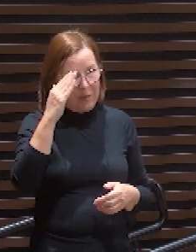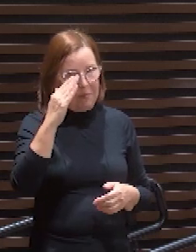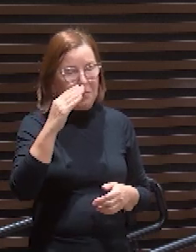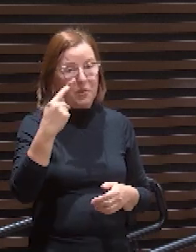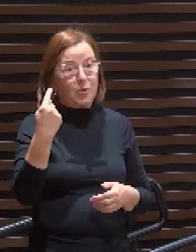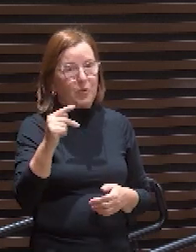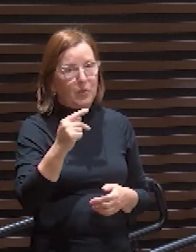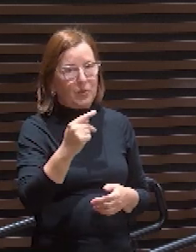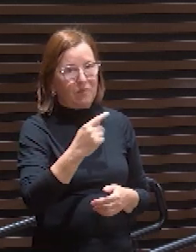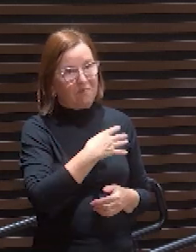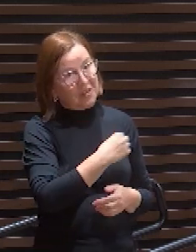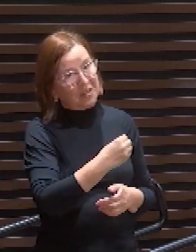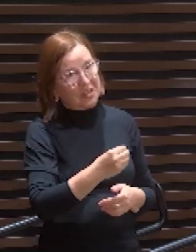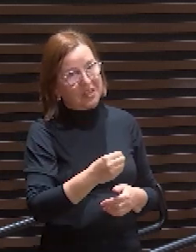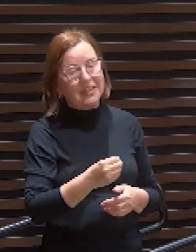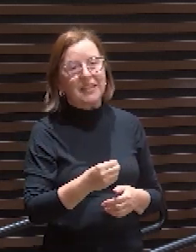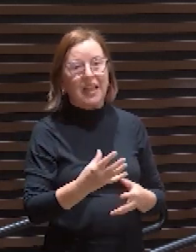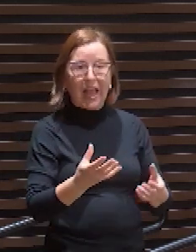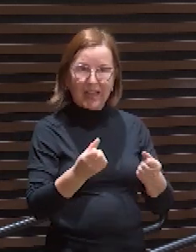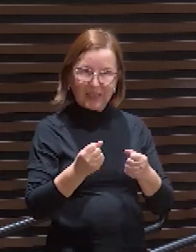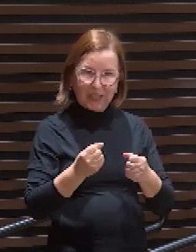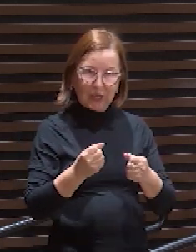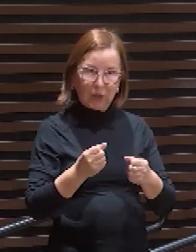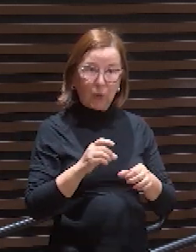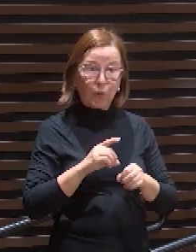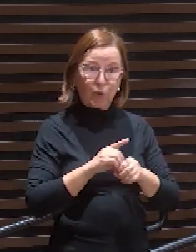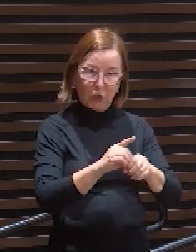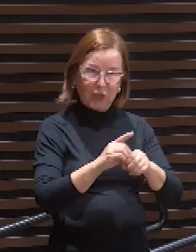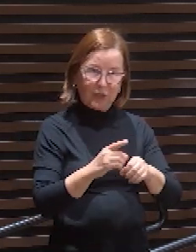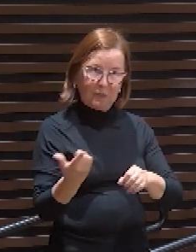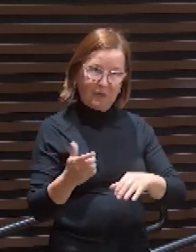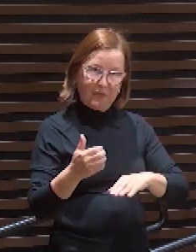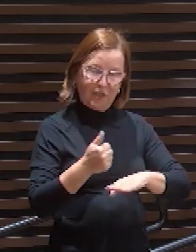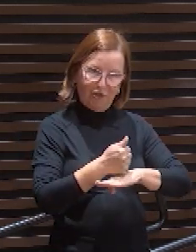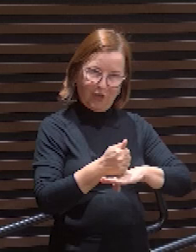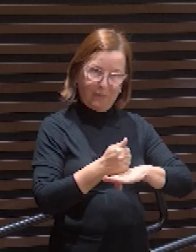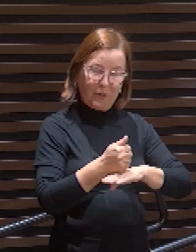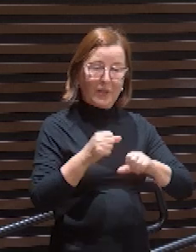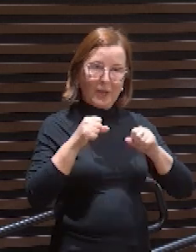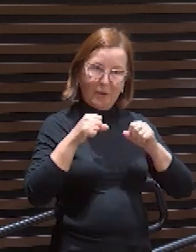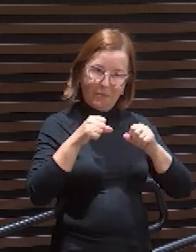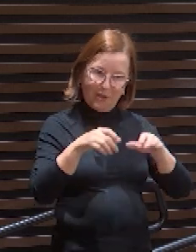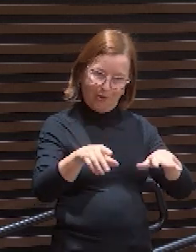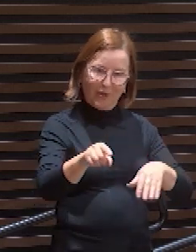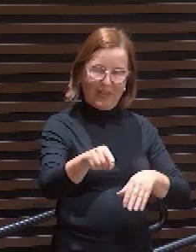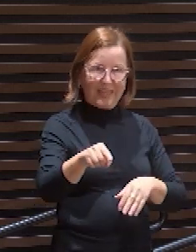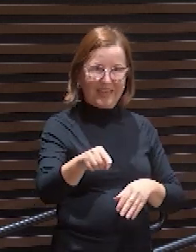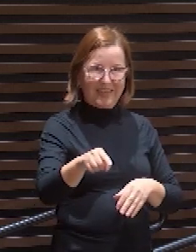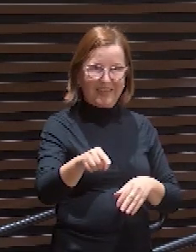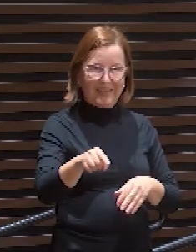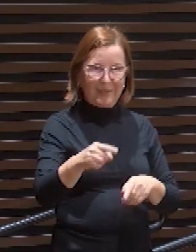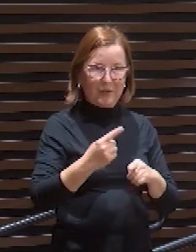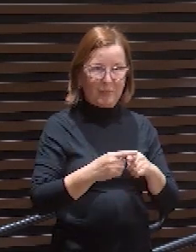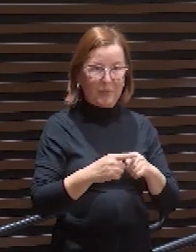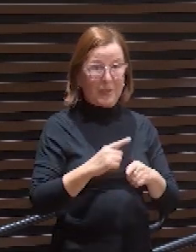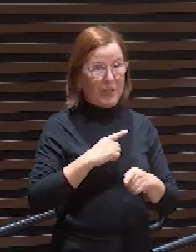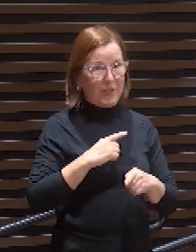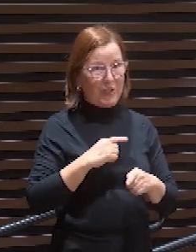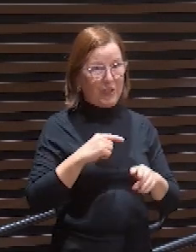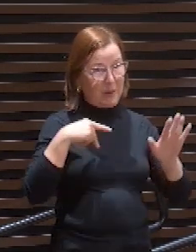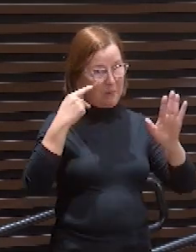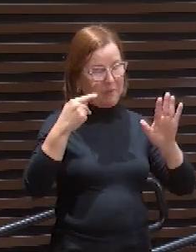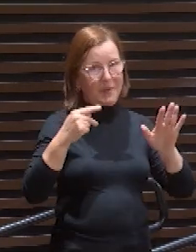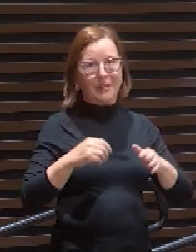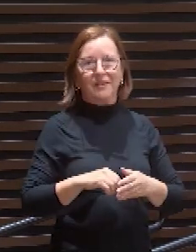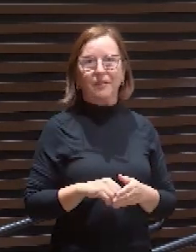dízimos de Abraão e abençoou o que tinha as promessas. Evidentemente,